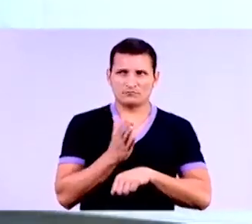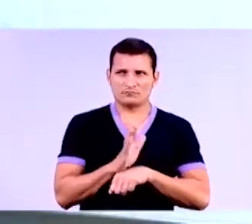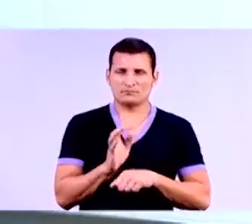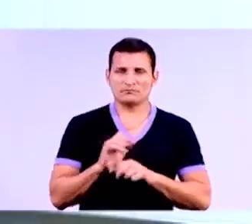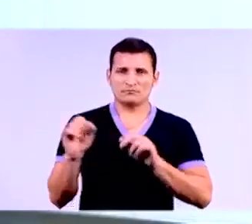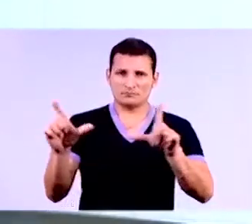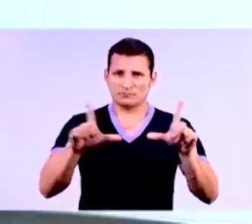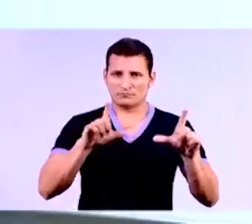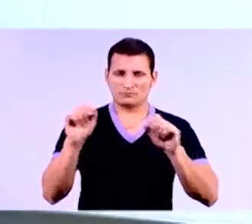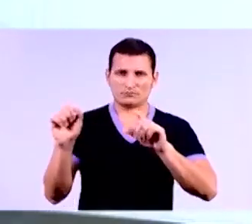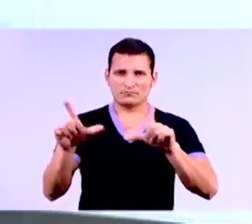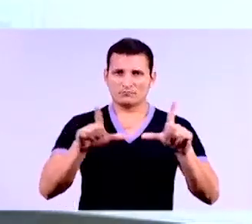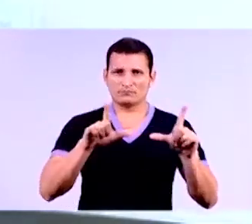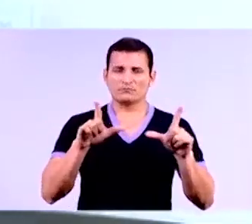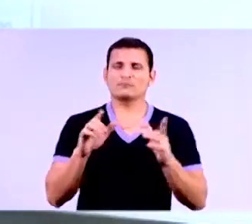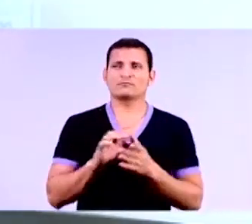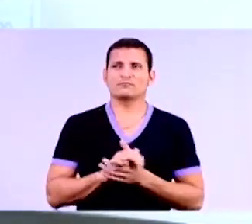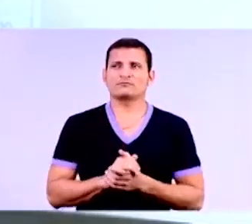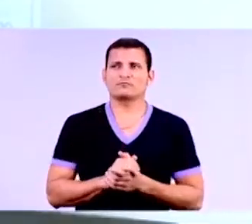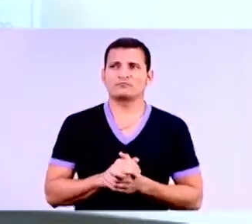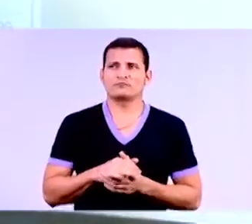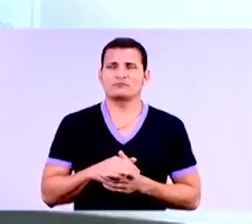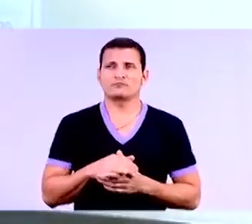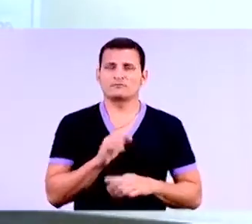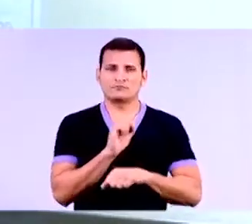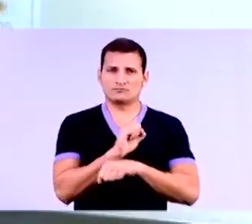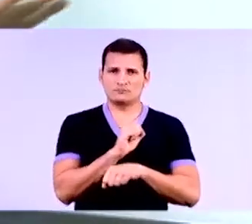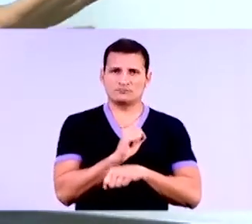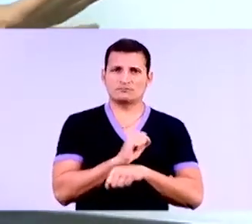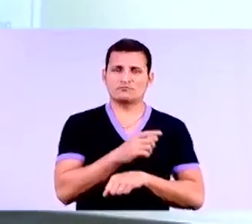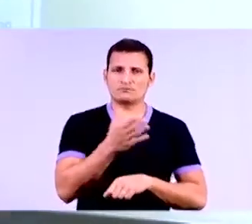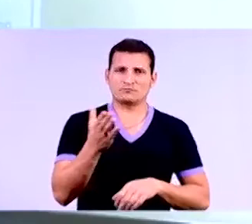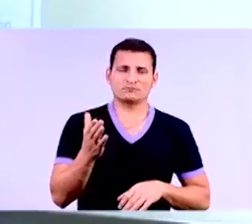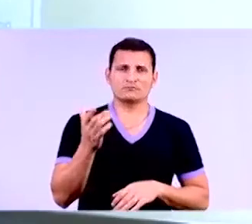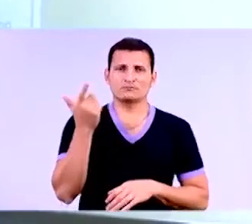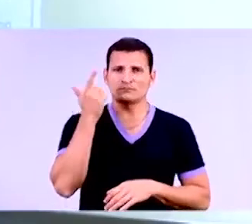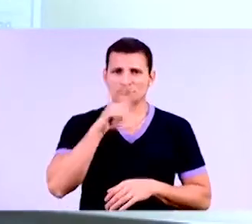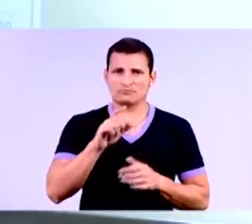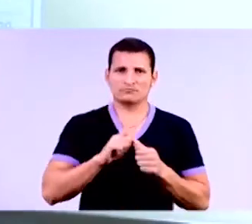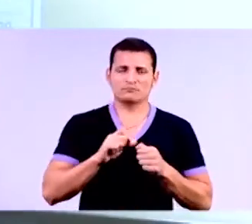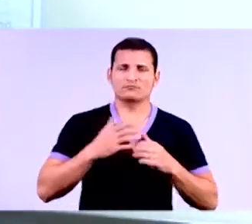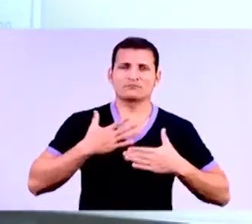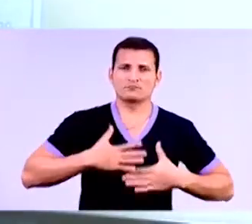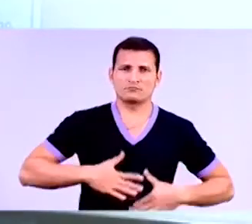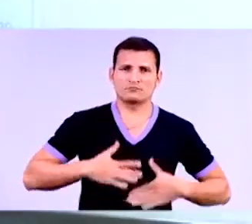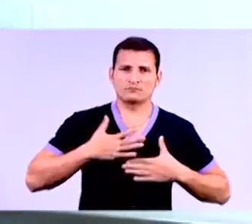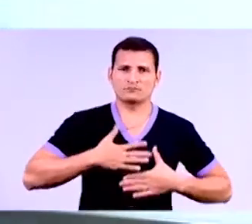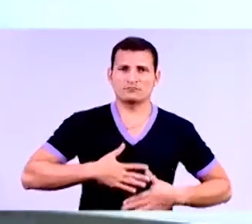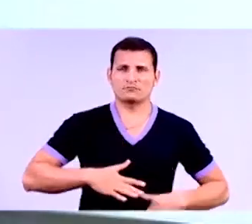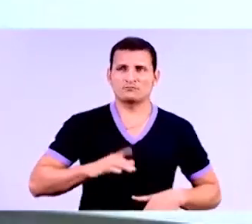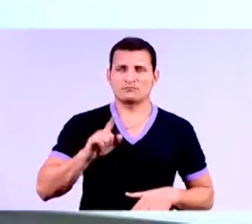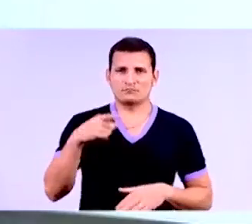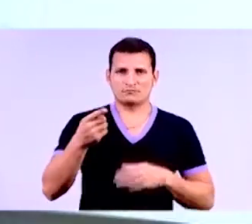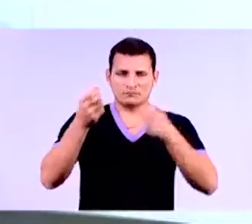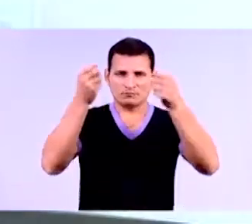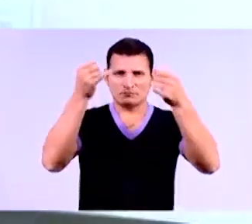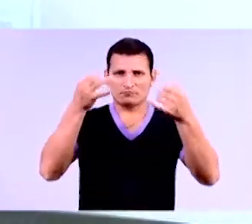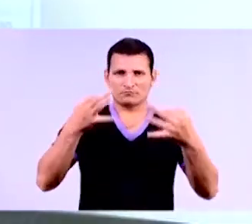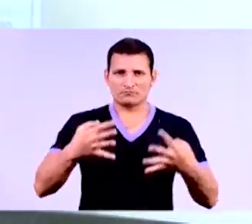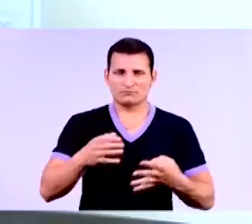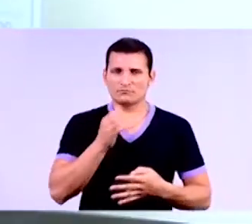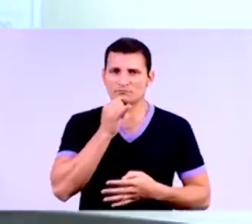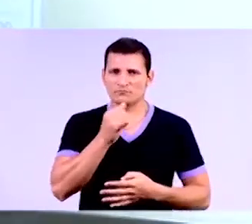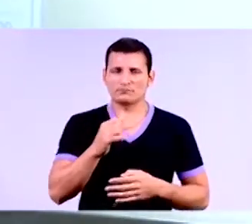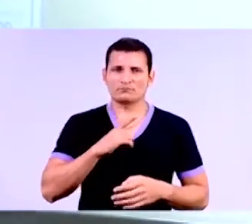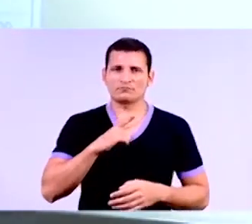nós passamos aqui e nós esperamos que vocês consigam fazer com muita tranquilidade depois das nossas explicações. Caso